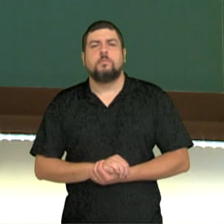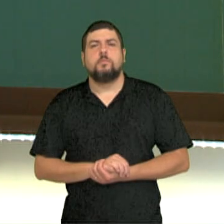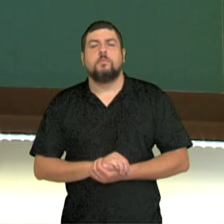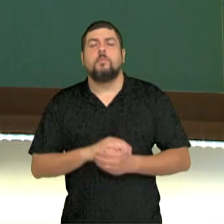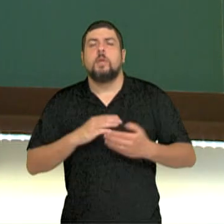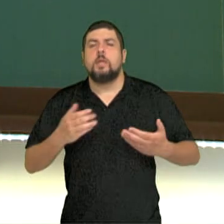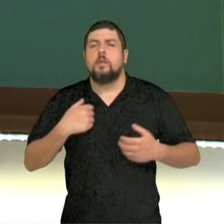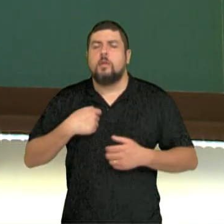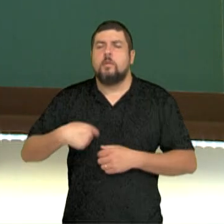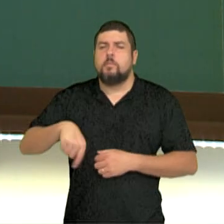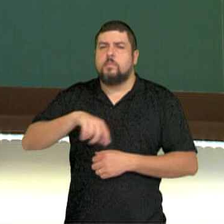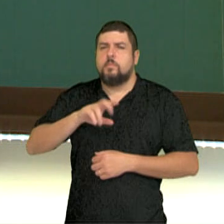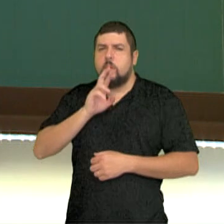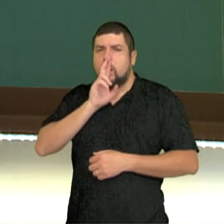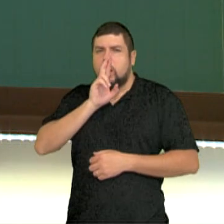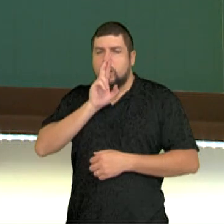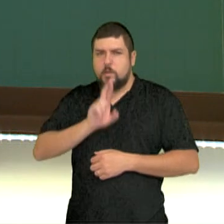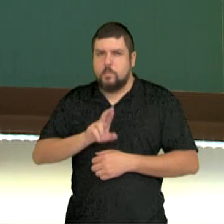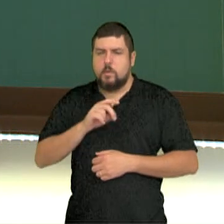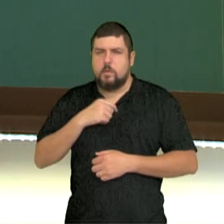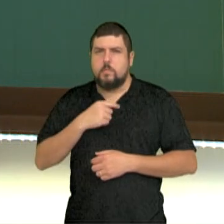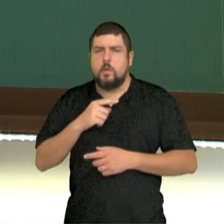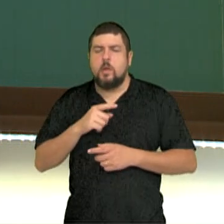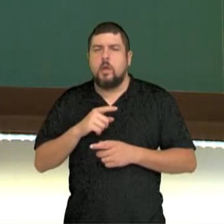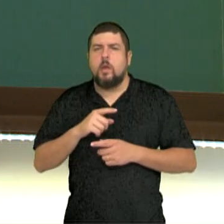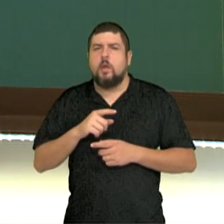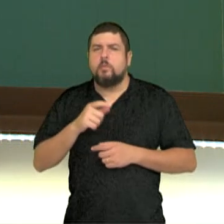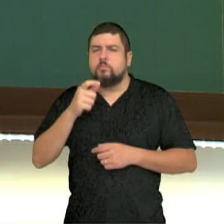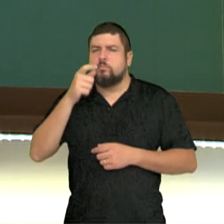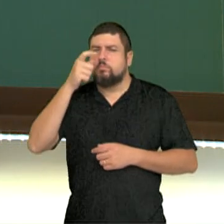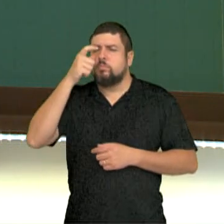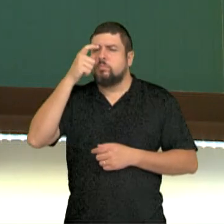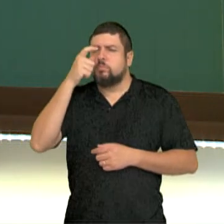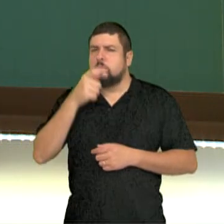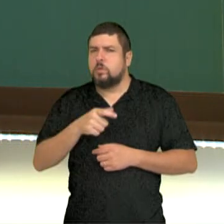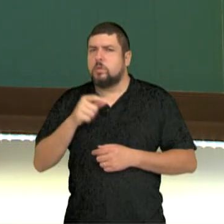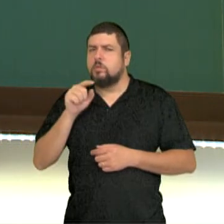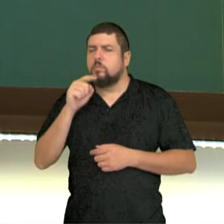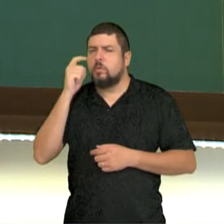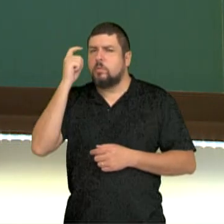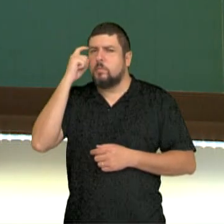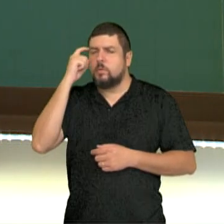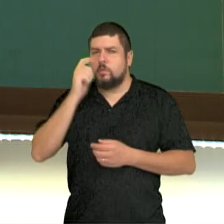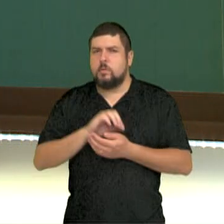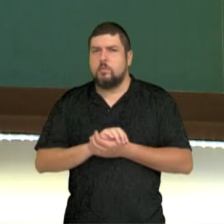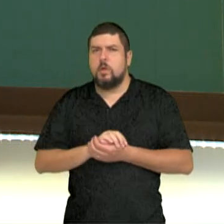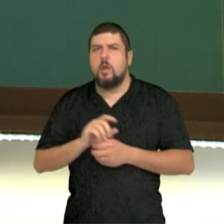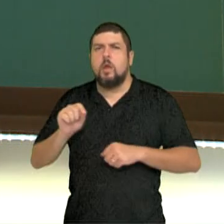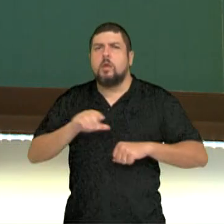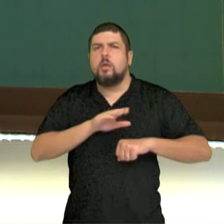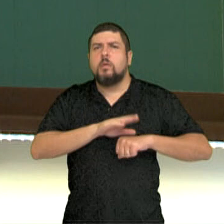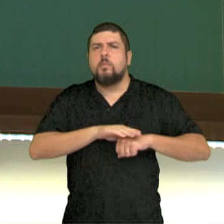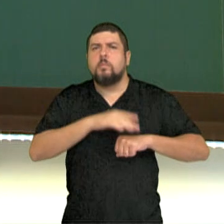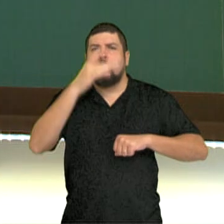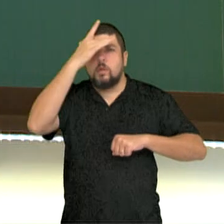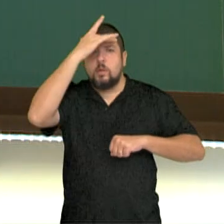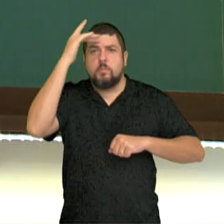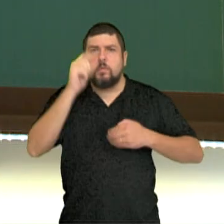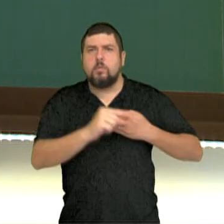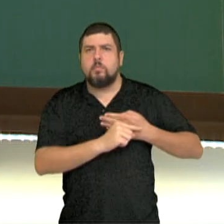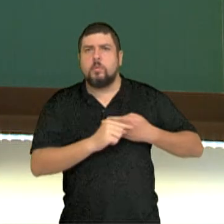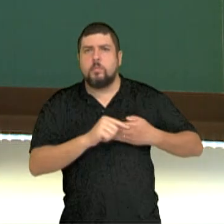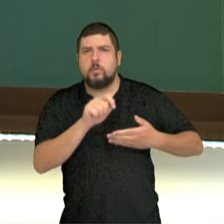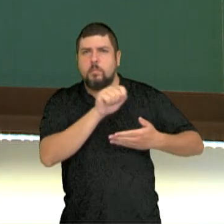Para nós respondermos essa questão, é interessante que você pense no seguinte: quem é a pessoa que escreveu? Por que que